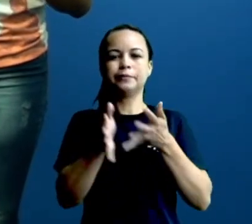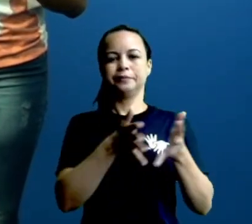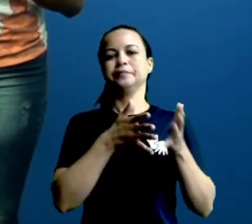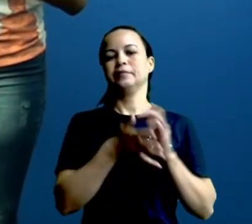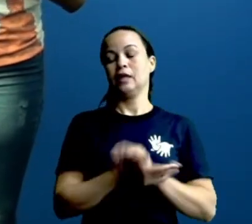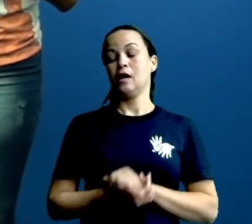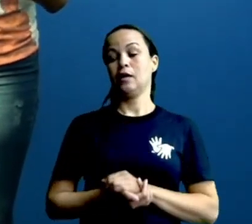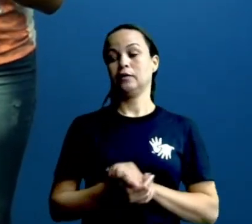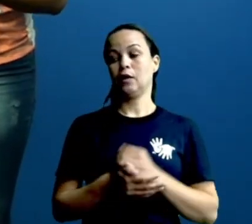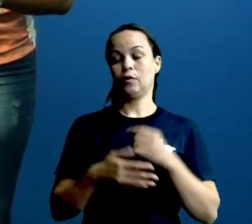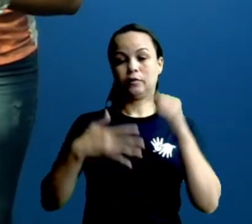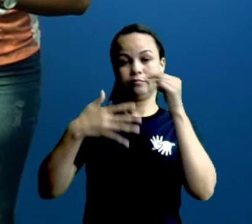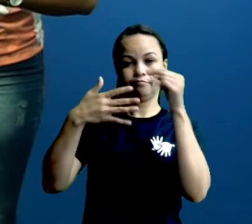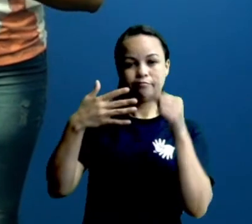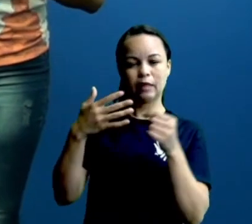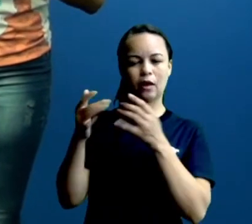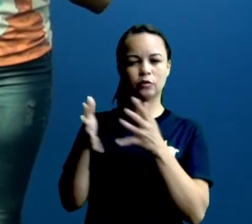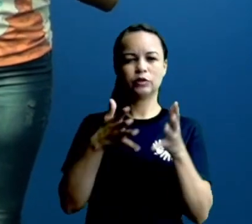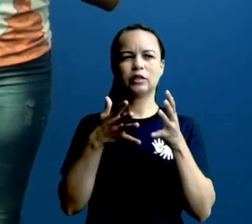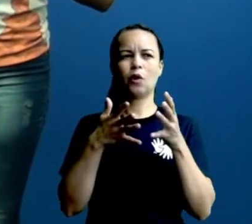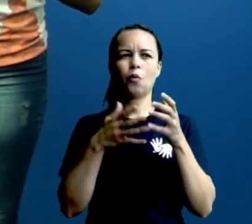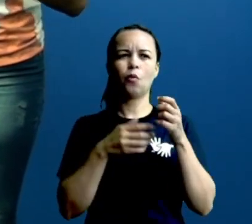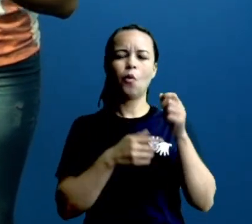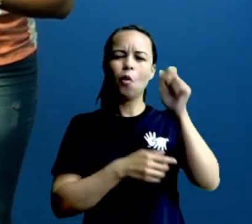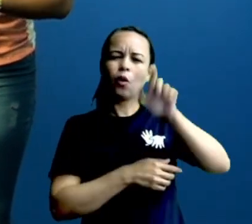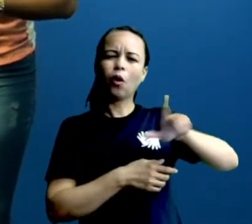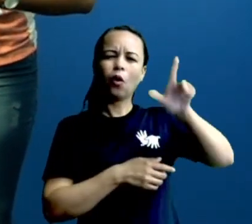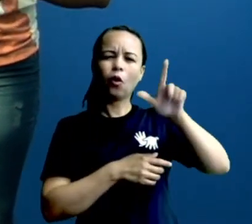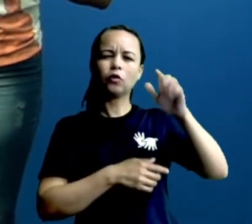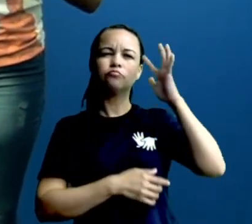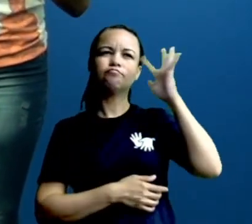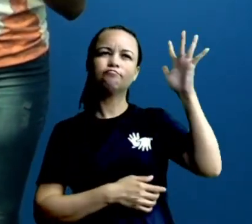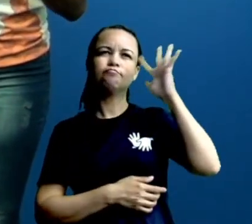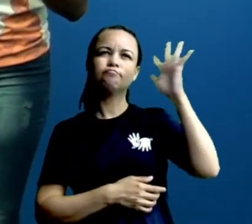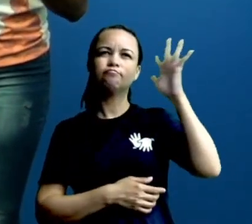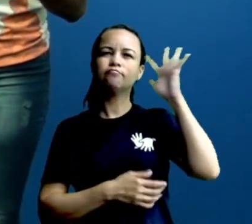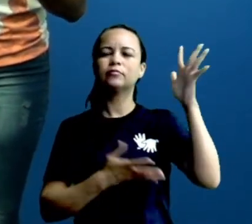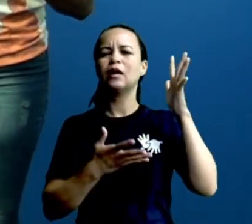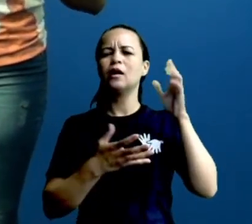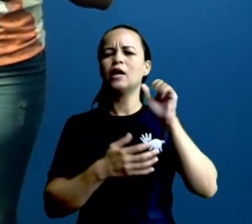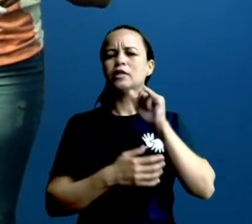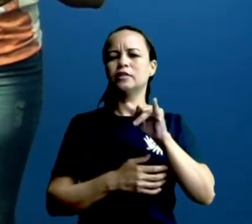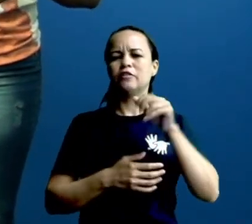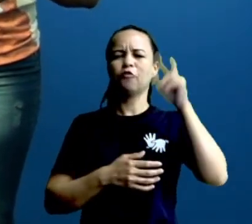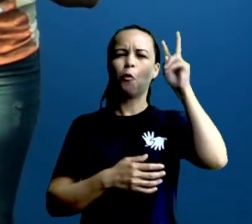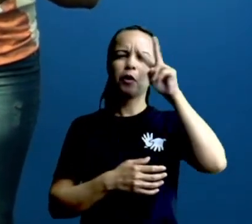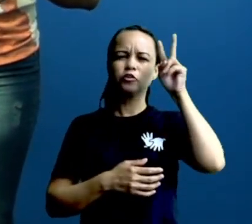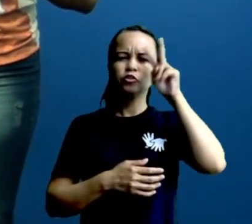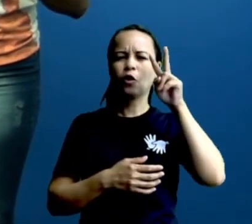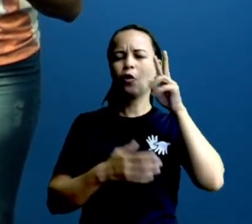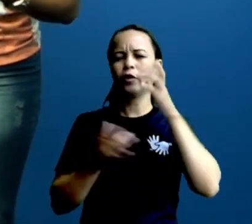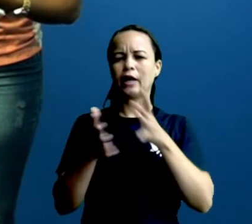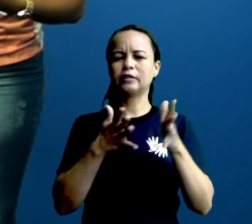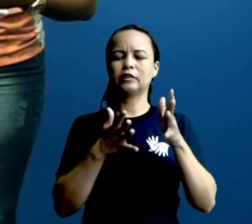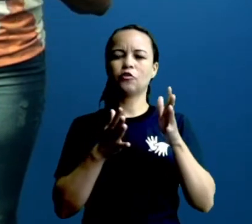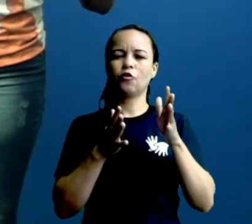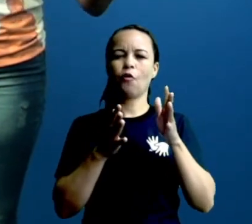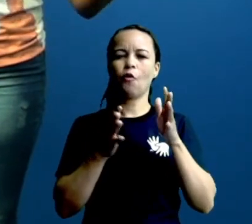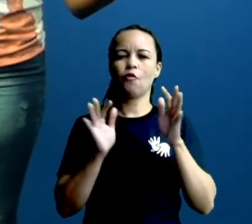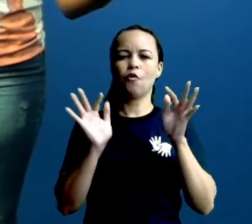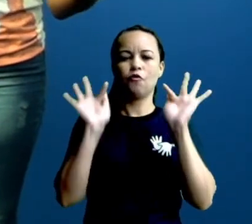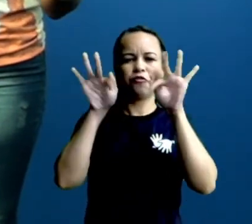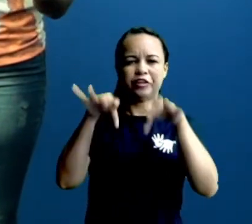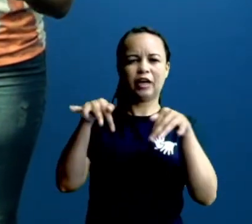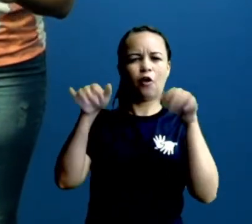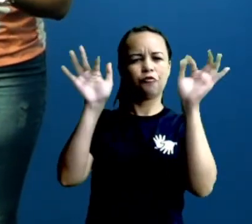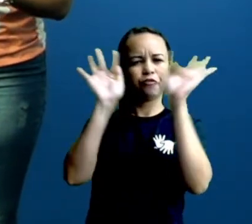final, é aquela dedução lógica, é aquela reflexão. Se for uma historinha, seja com um final feliz ou não, mas